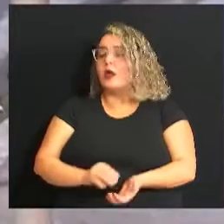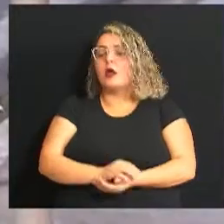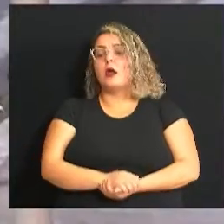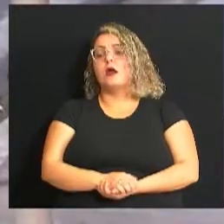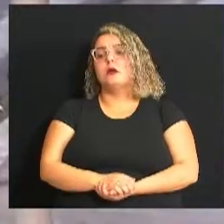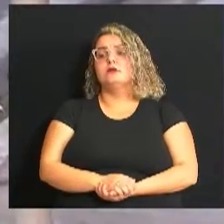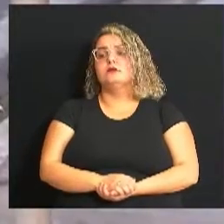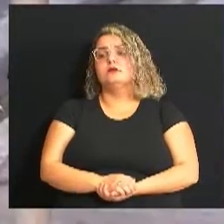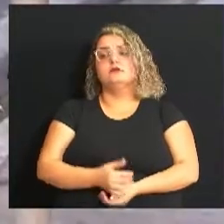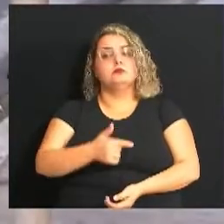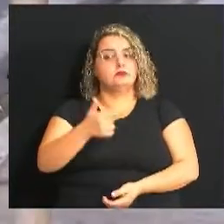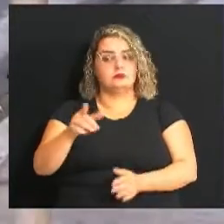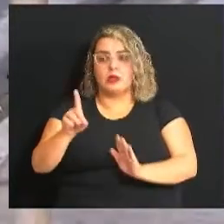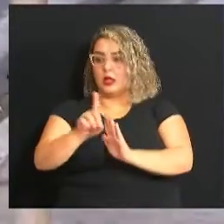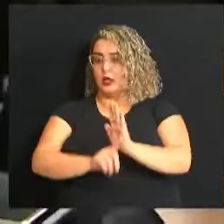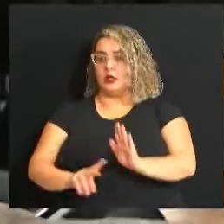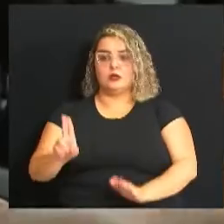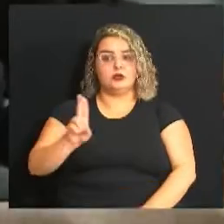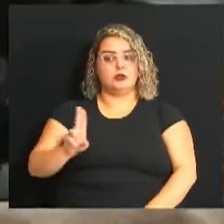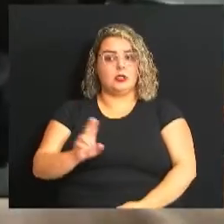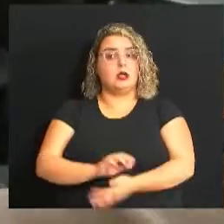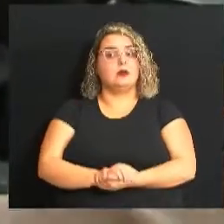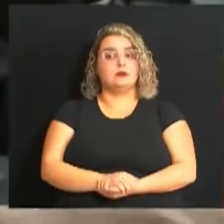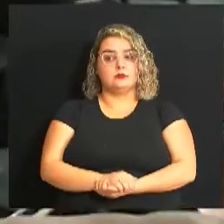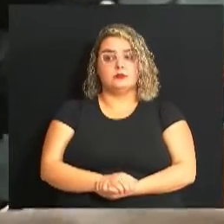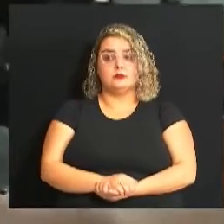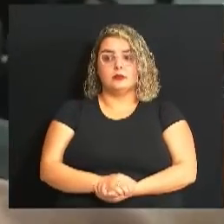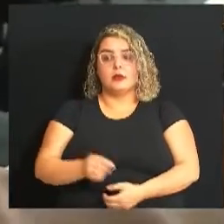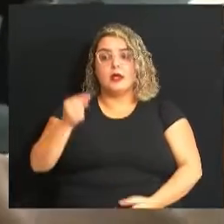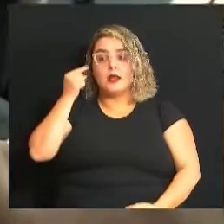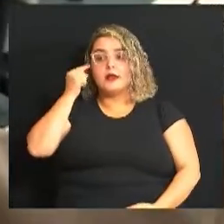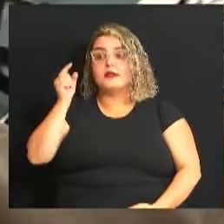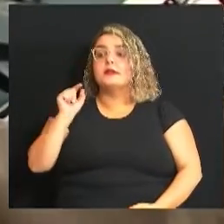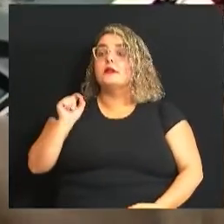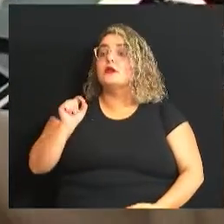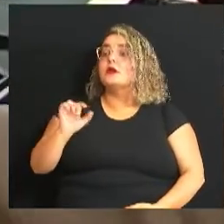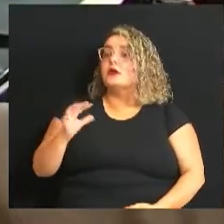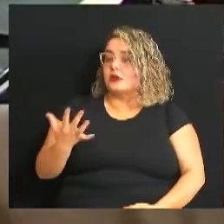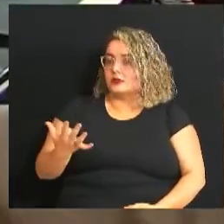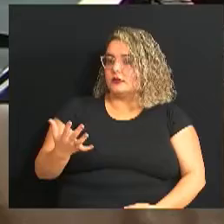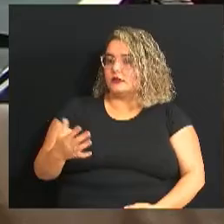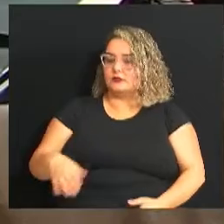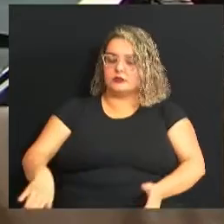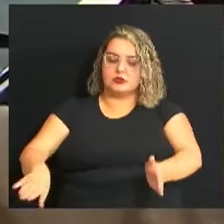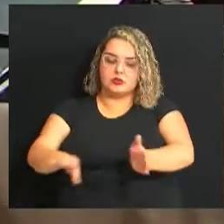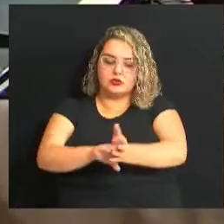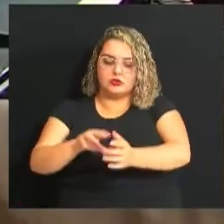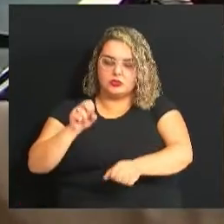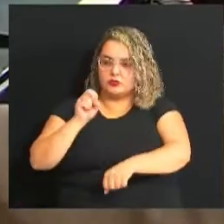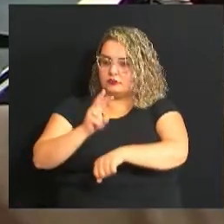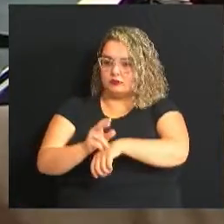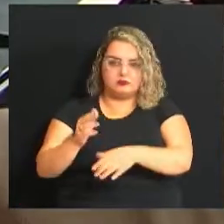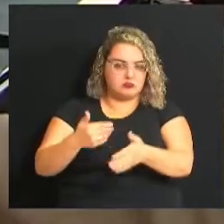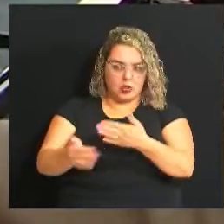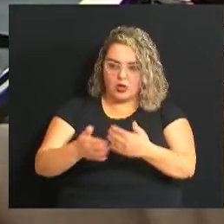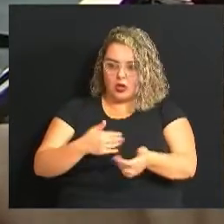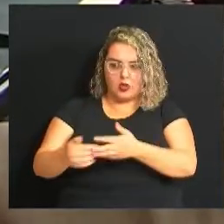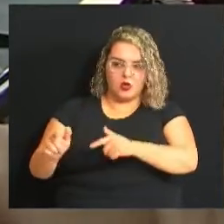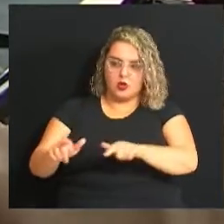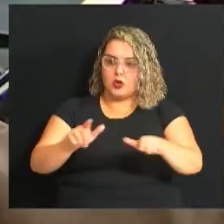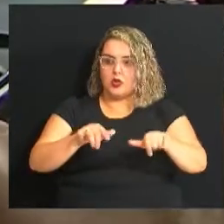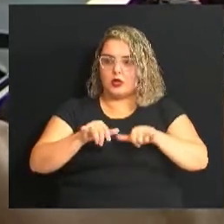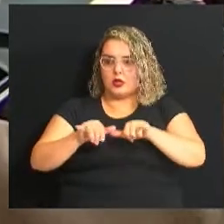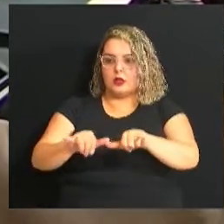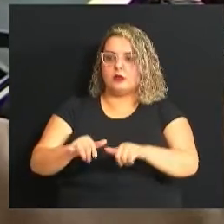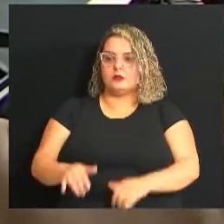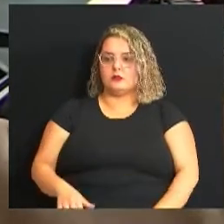sem ter direito de utilizá-las. Essa ideia foi assim. Você chega numa vaga, qualquer lugar que você vai no mercado, lá